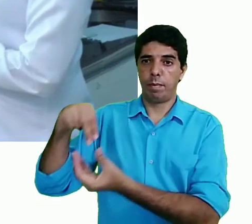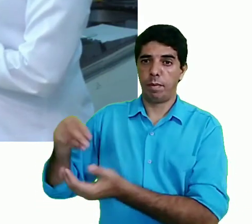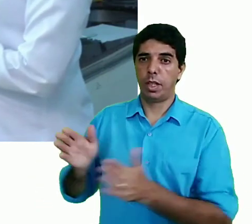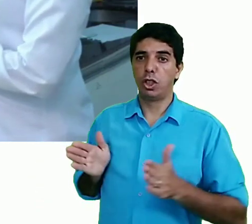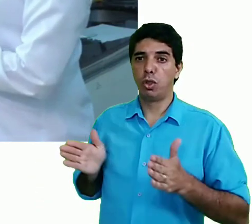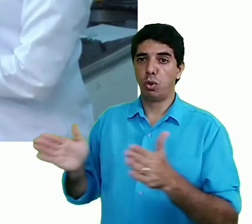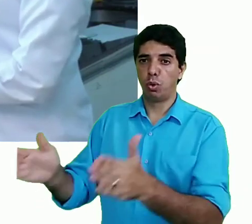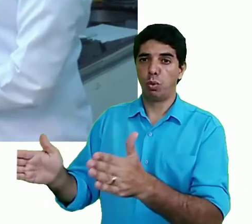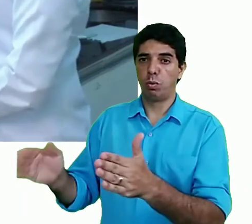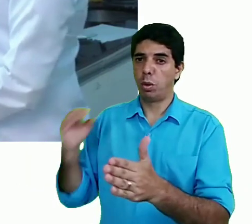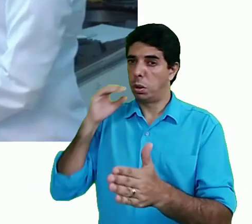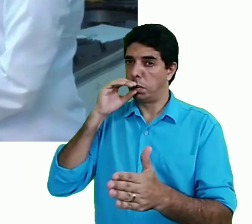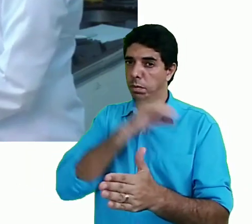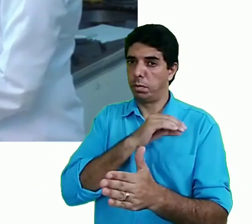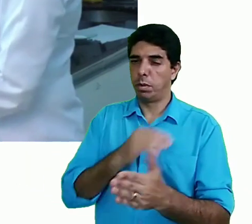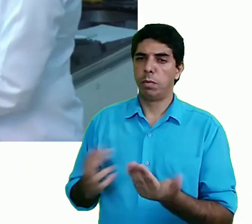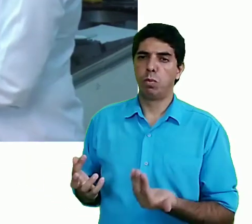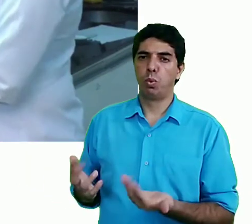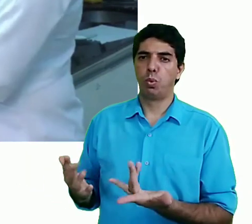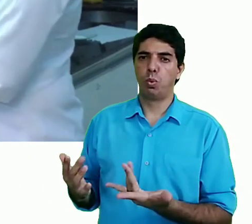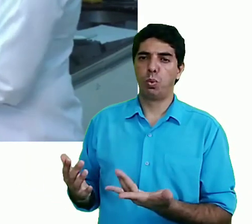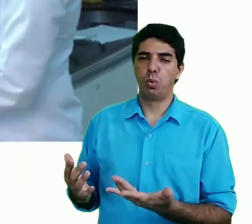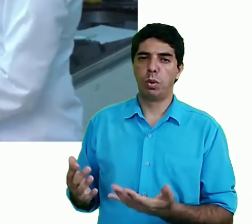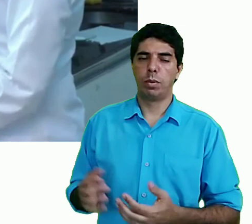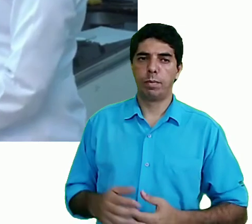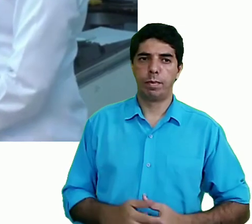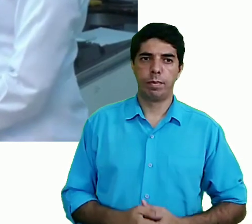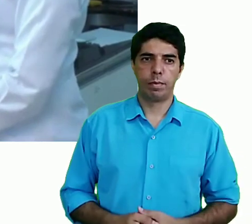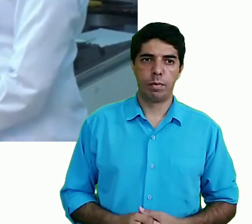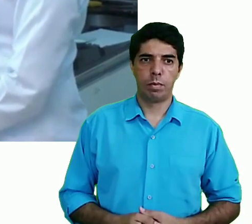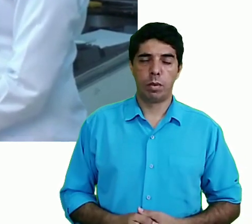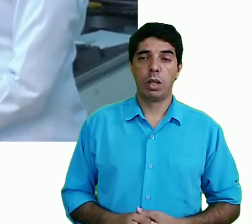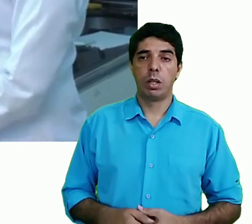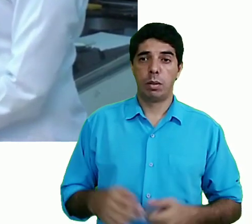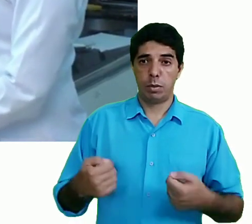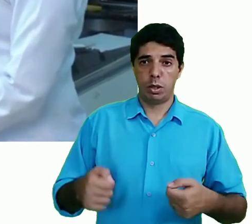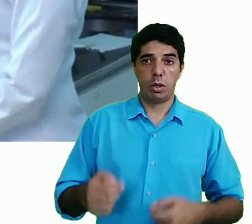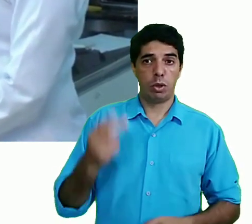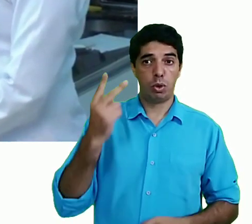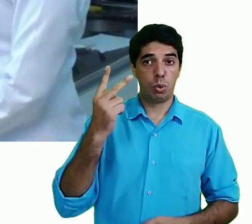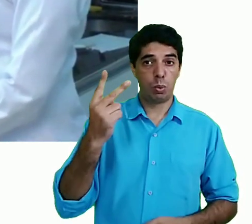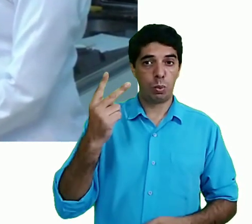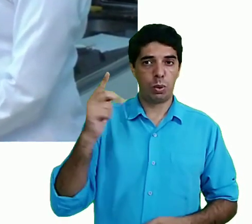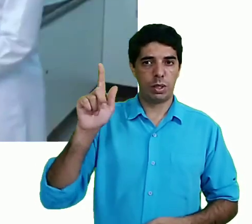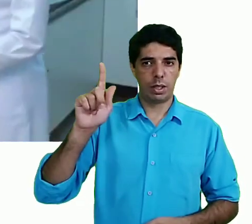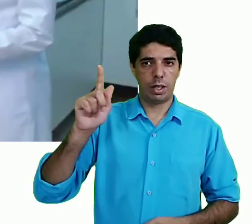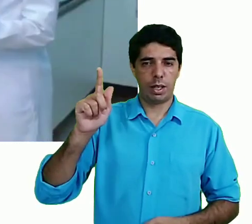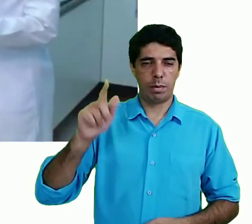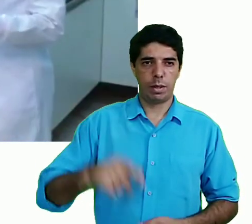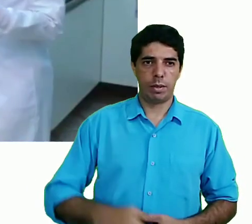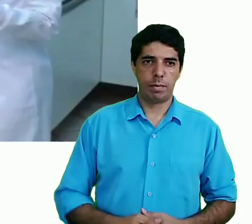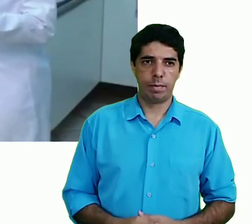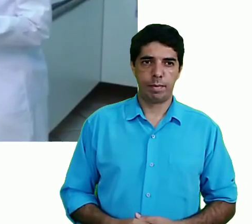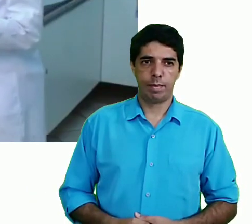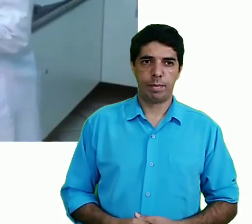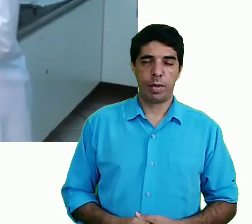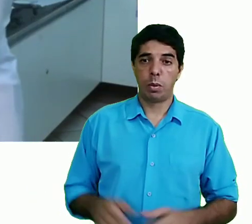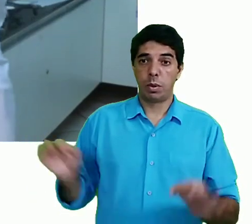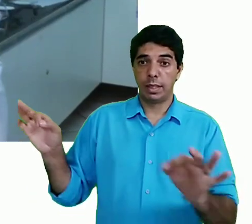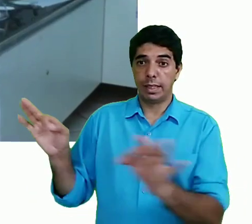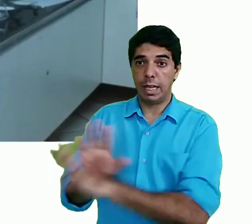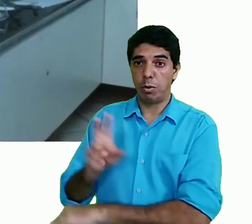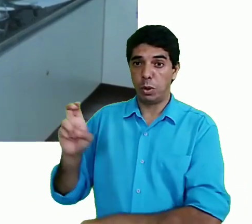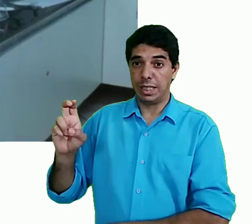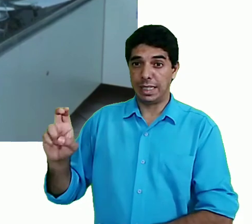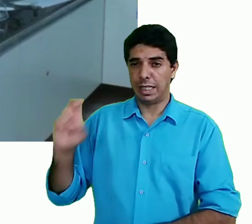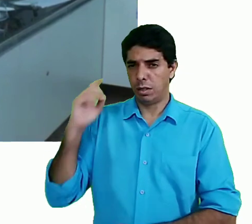a estufa, tá? E não se esqueçam que tem que ser a quantidade exata de 2 gramas. Após 5 horas na